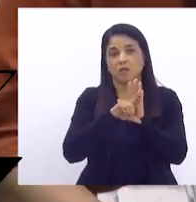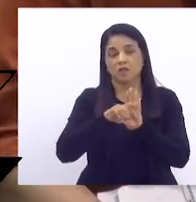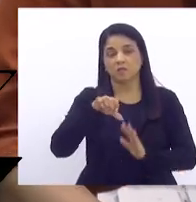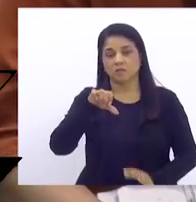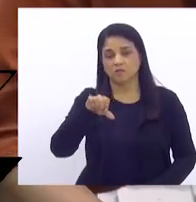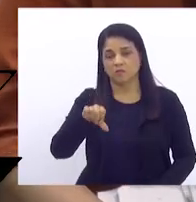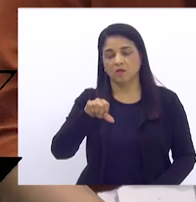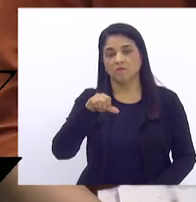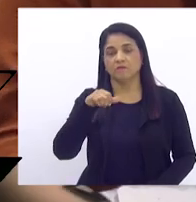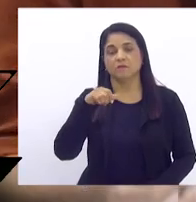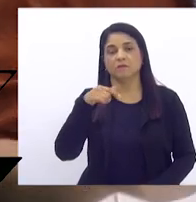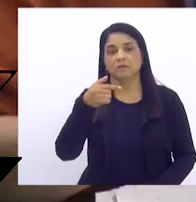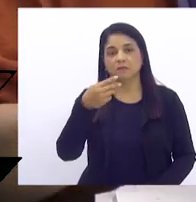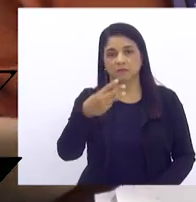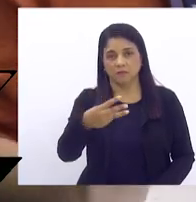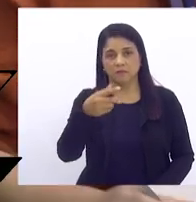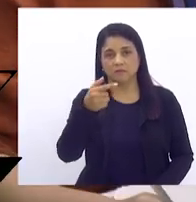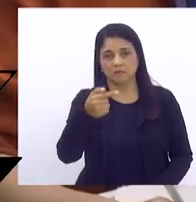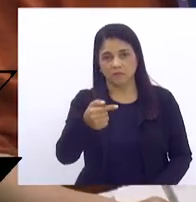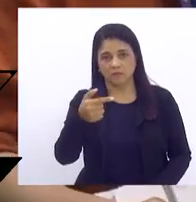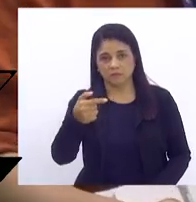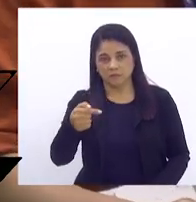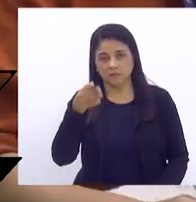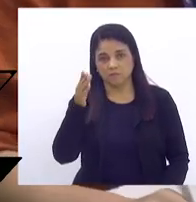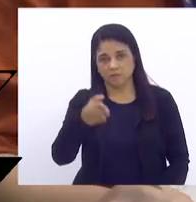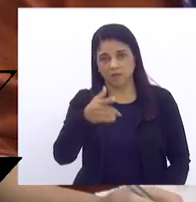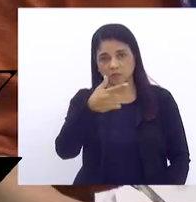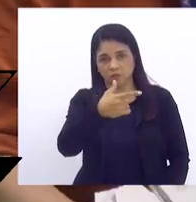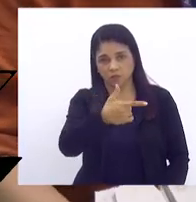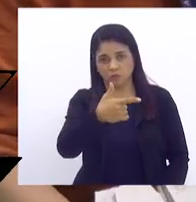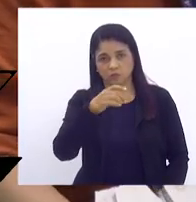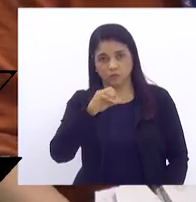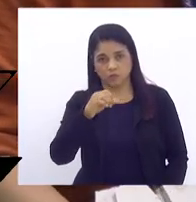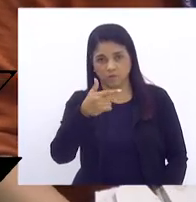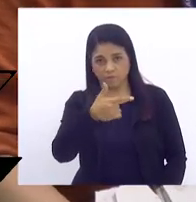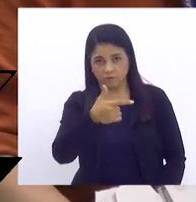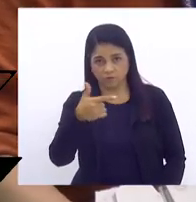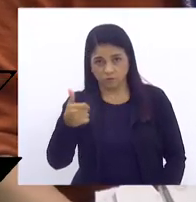de 2021, que ela trata justamente de